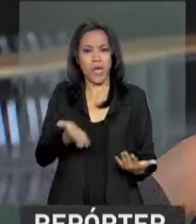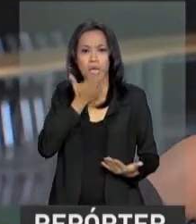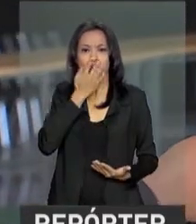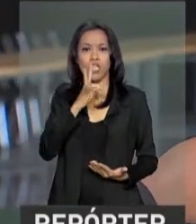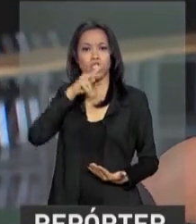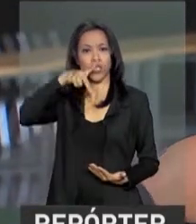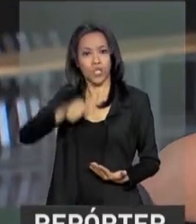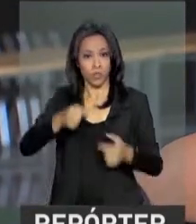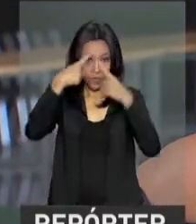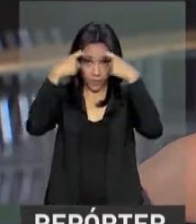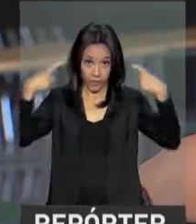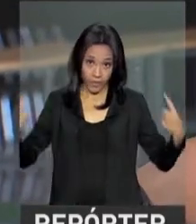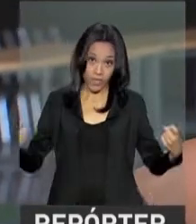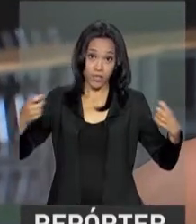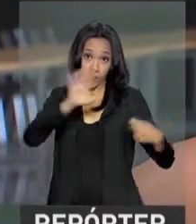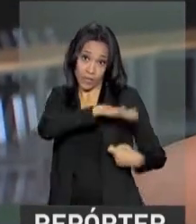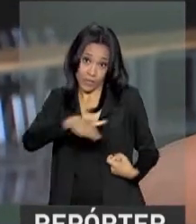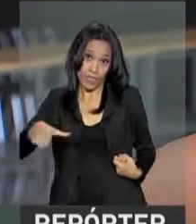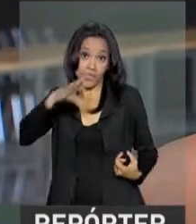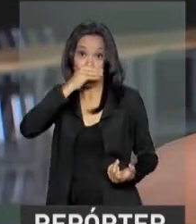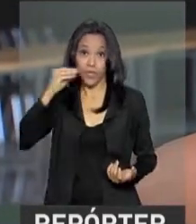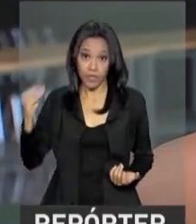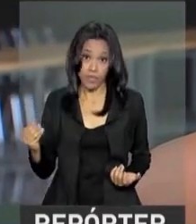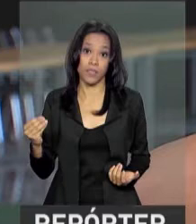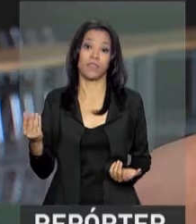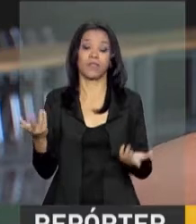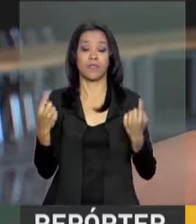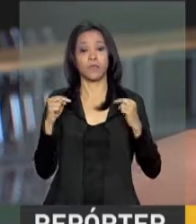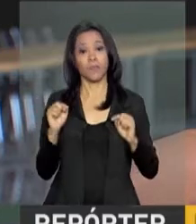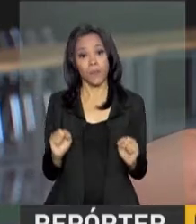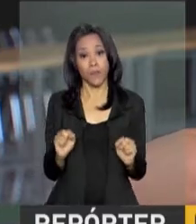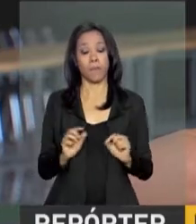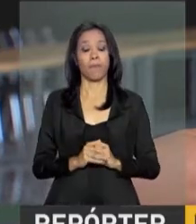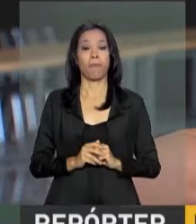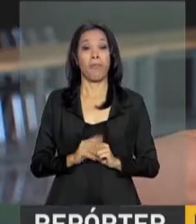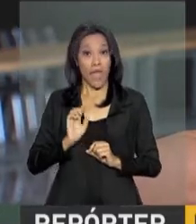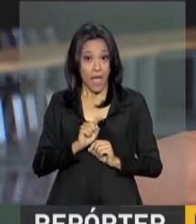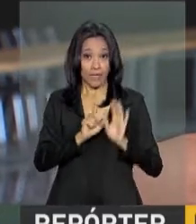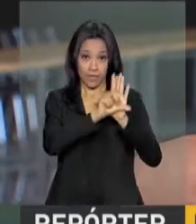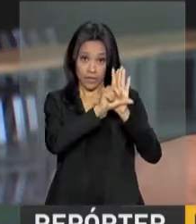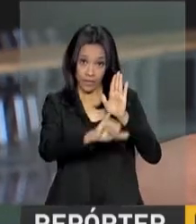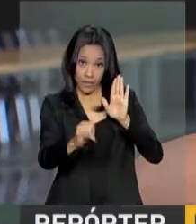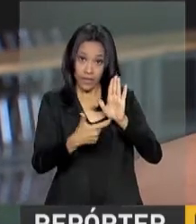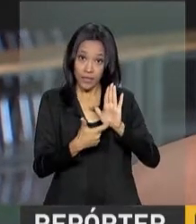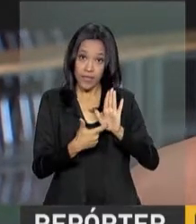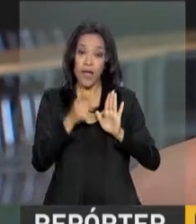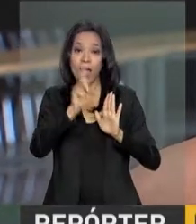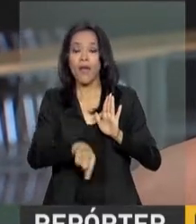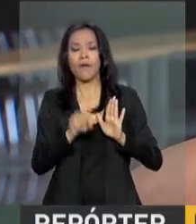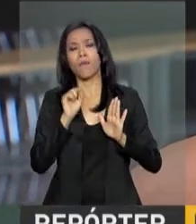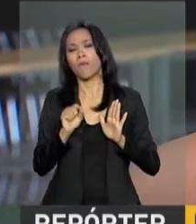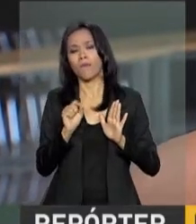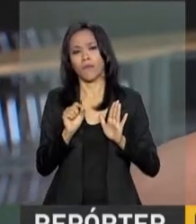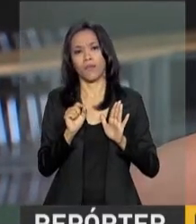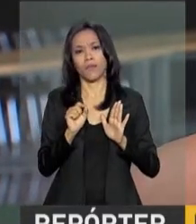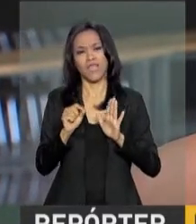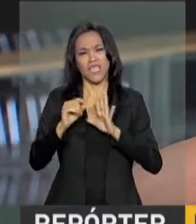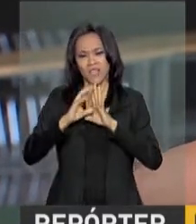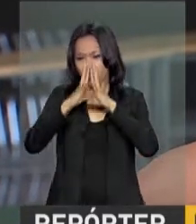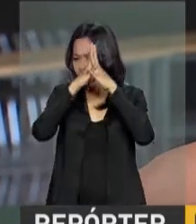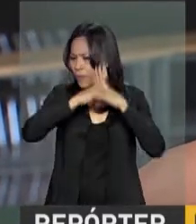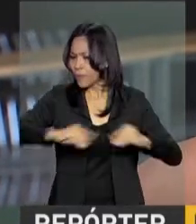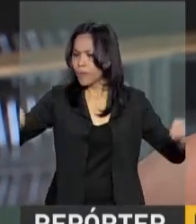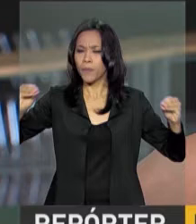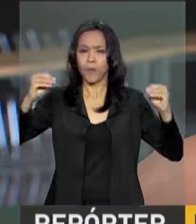adolescentes, por meio do Objetivo de Desenvolvimento Sustentável número 16.2. Essa lei vem justamente ao encontro da eliminação da